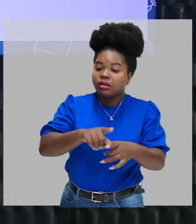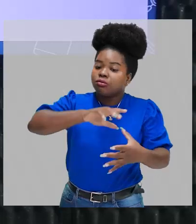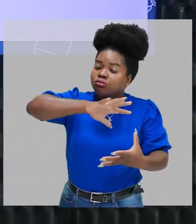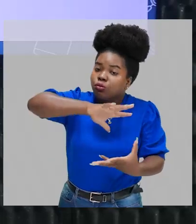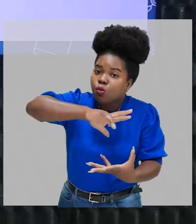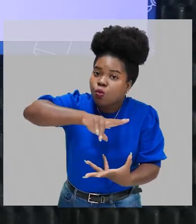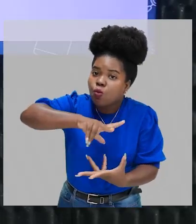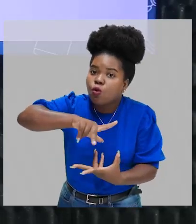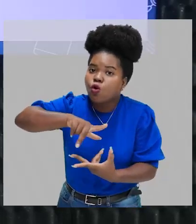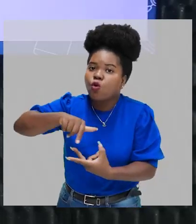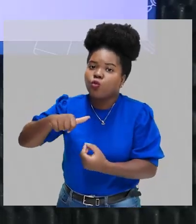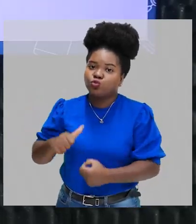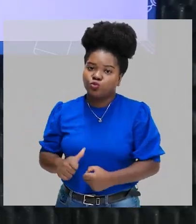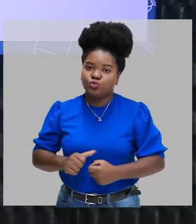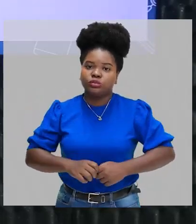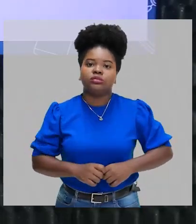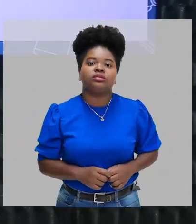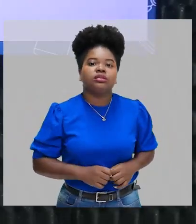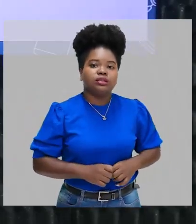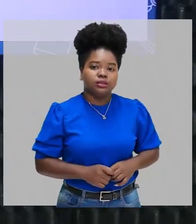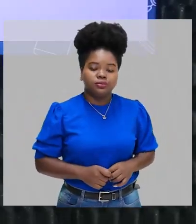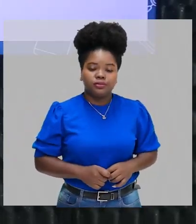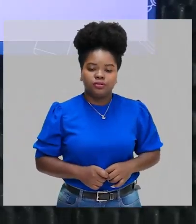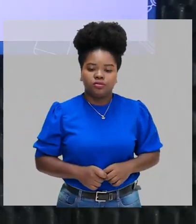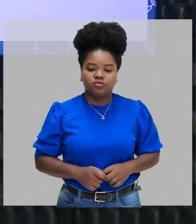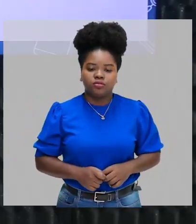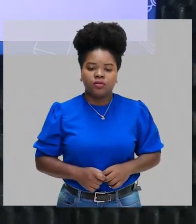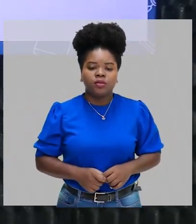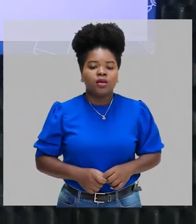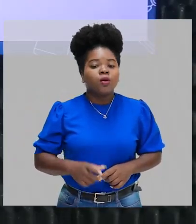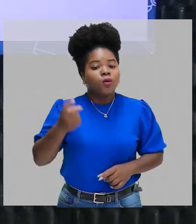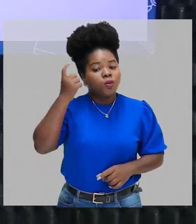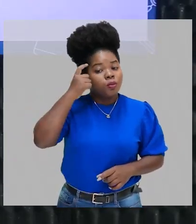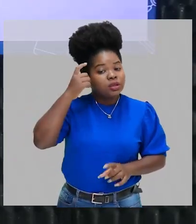internacional. A defesa do pensamento único